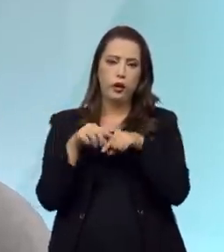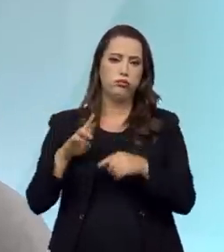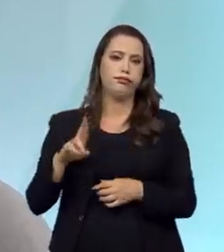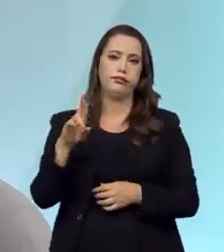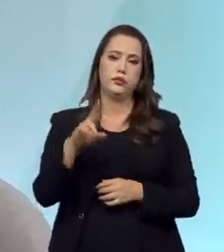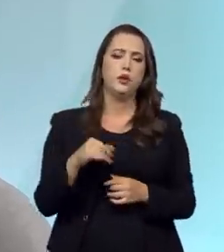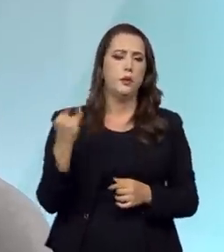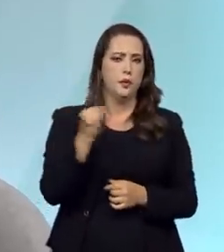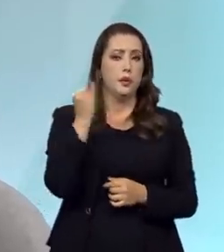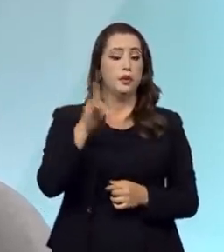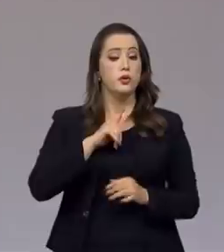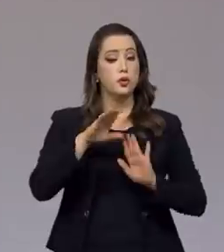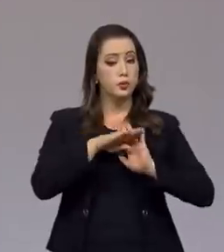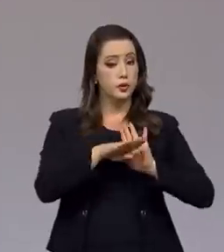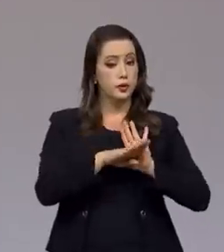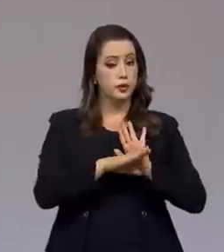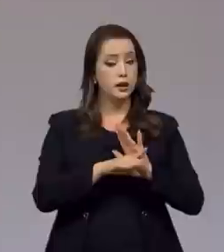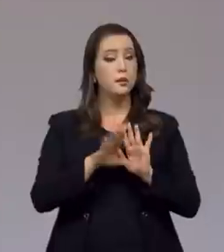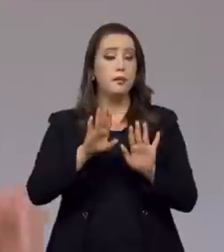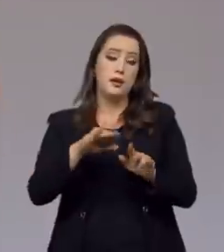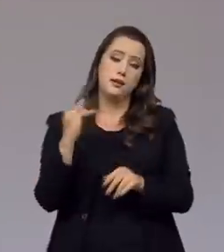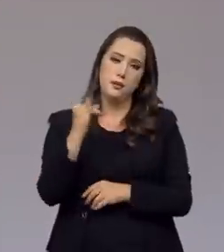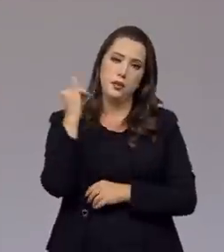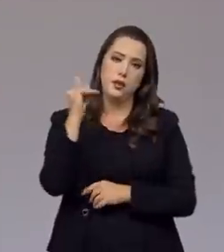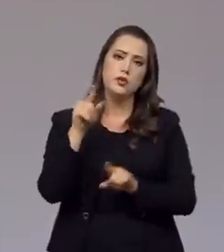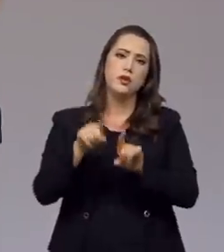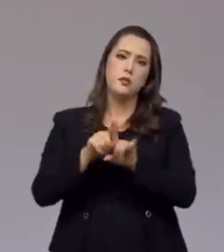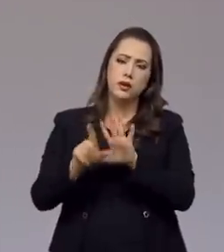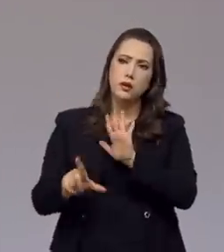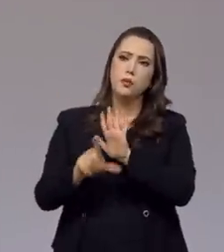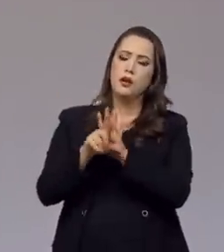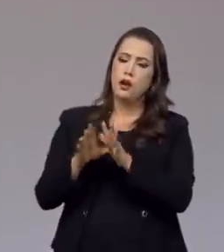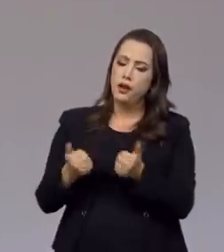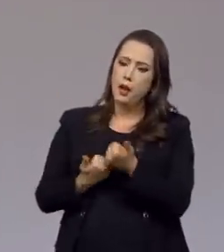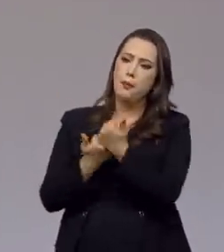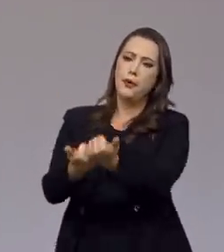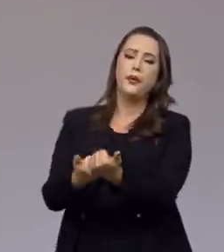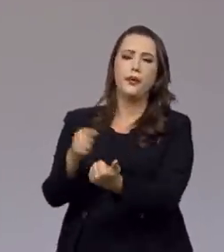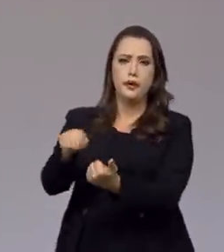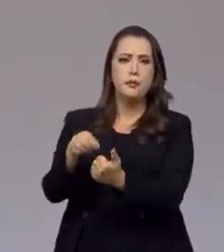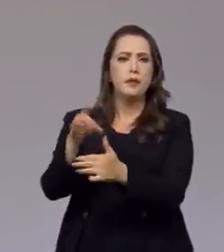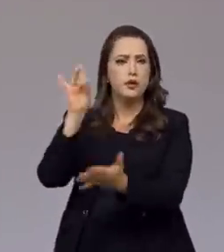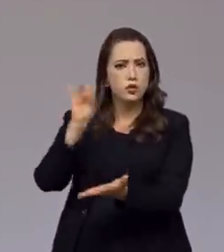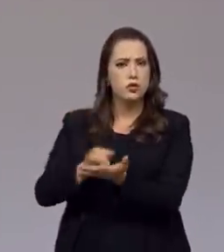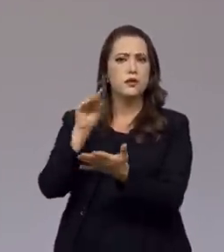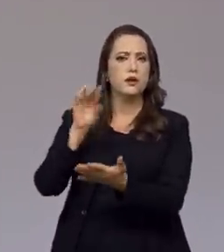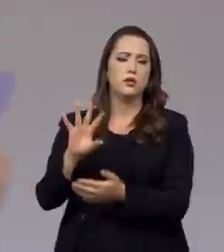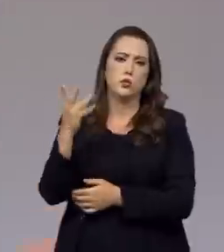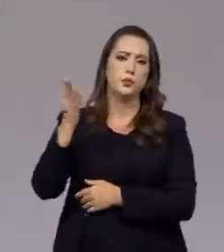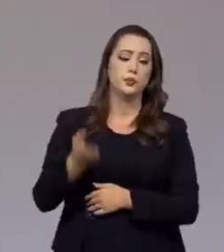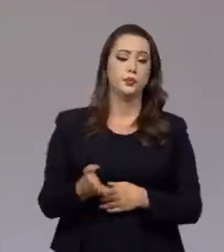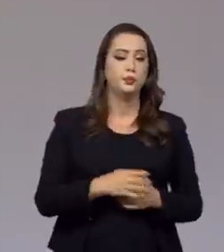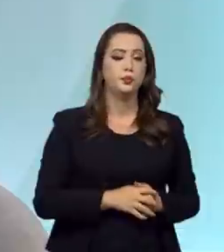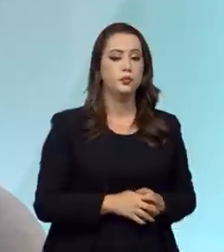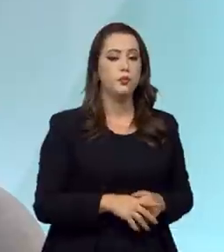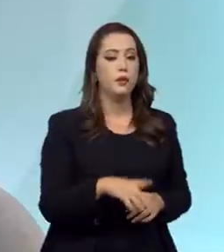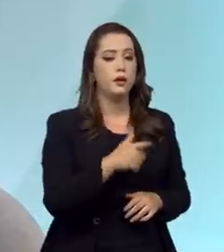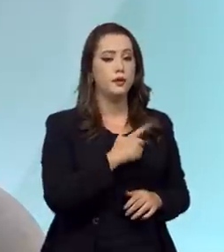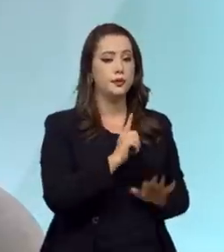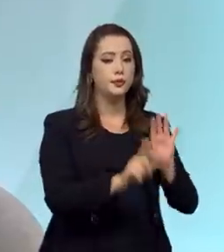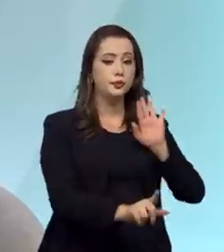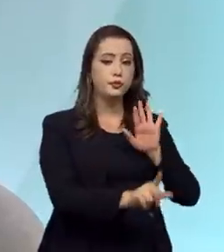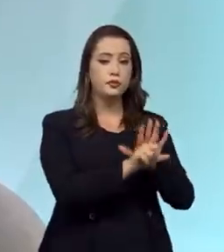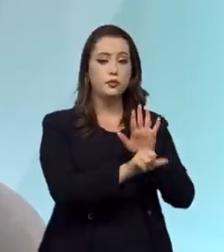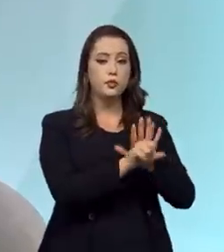que façam essa lei virar realidade e as empresas bom a gente parou aqui O treze você tem esse mercado voluntário de carbono no